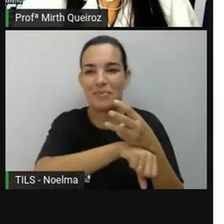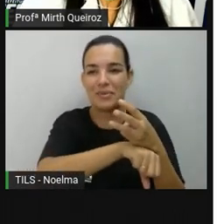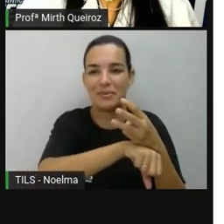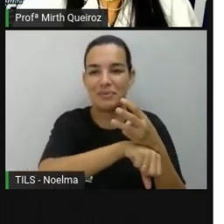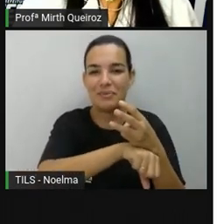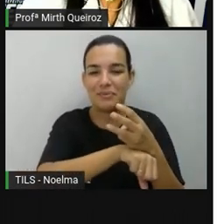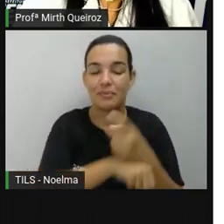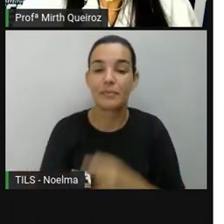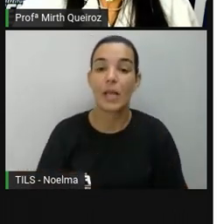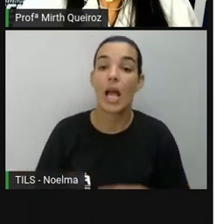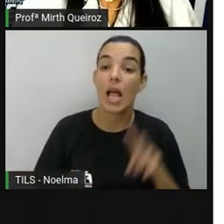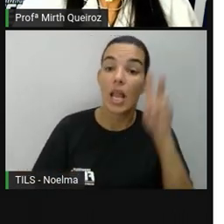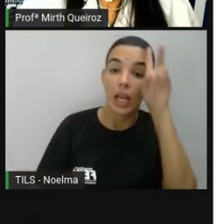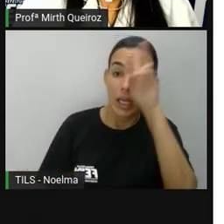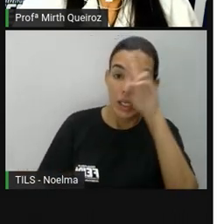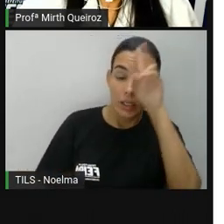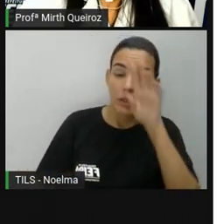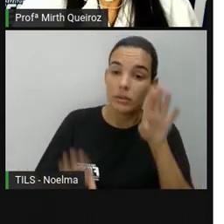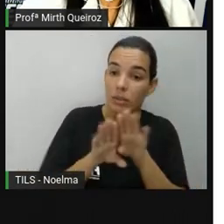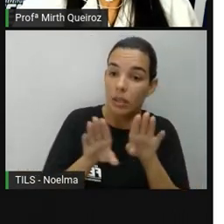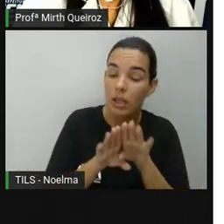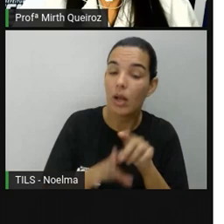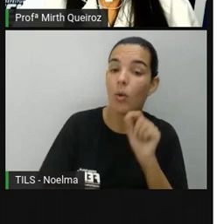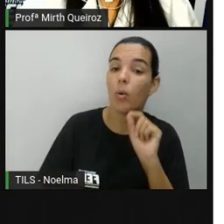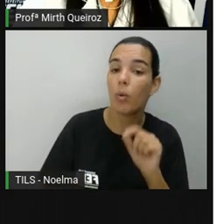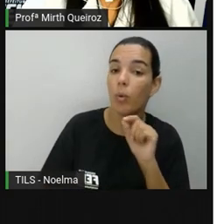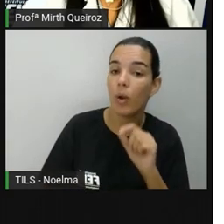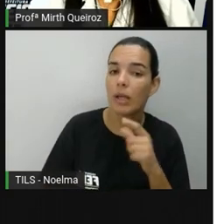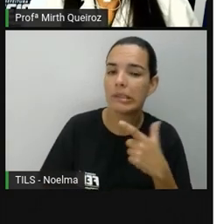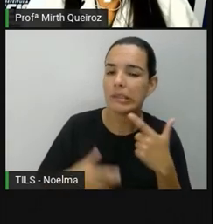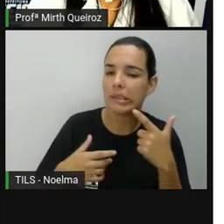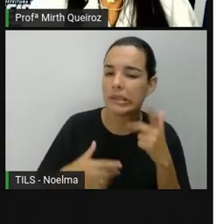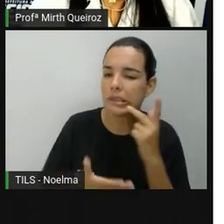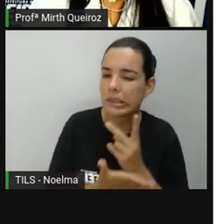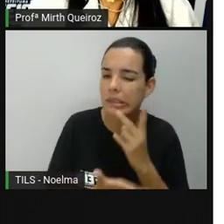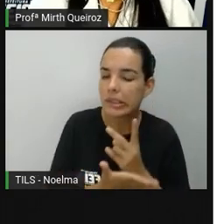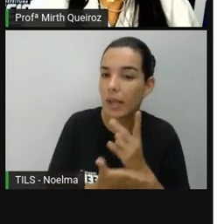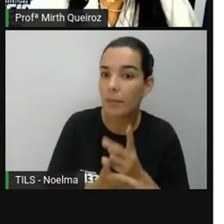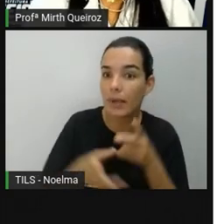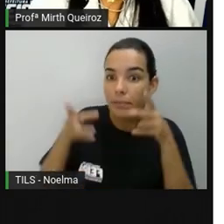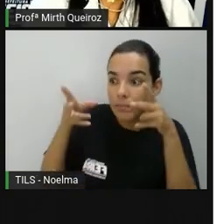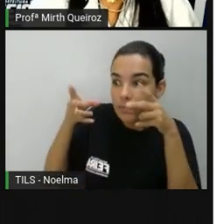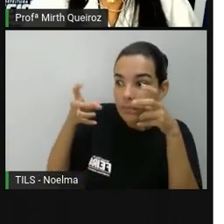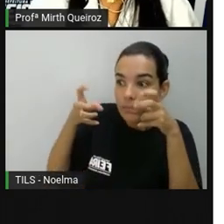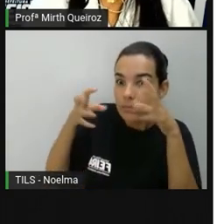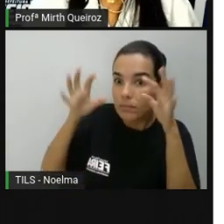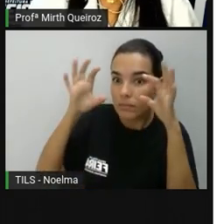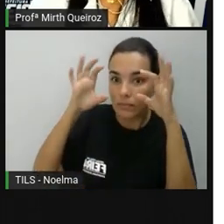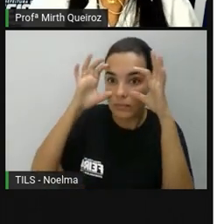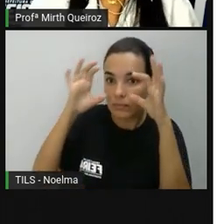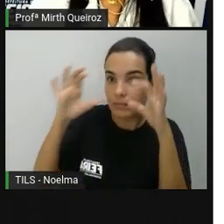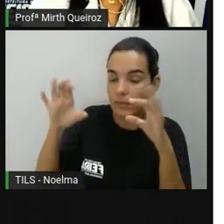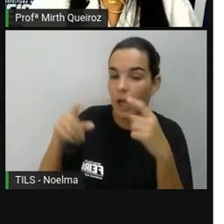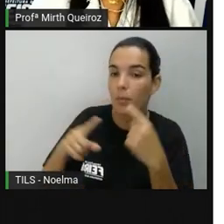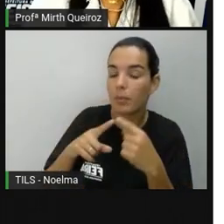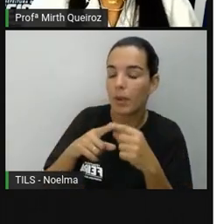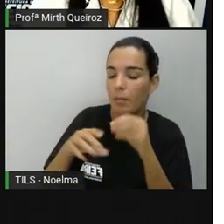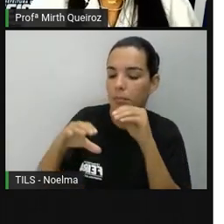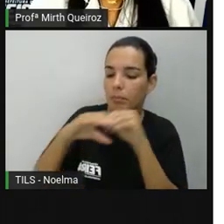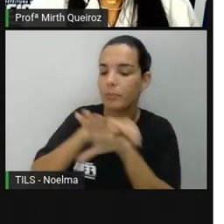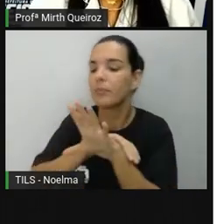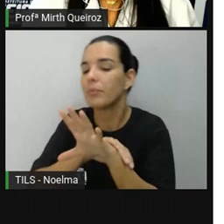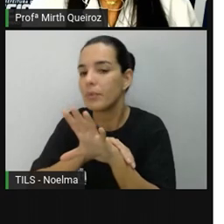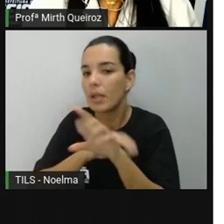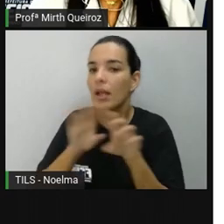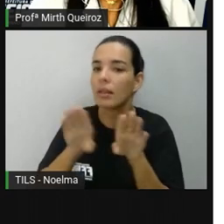WhatsApp. Lembrando que nós temos que estar bastante atentos quanto ao que a gente posta e quanto ao que a gente vê também aí